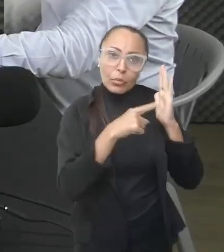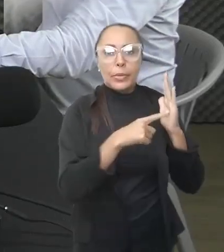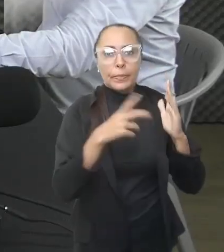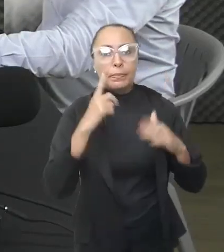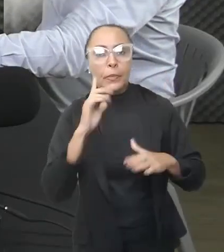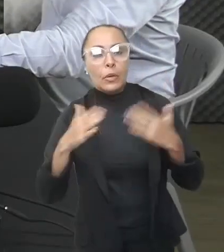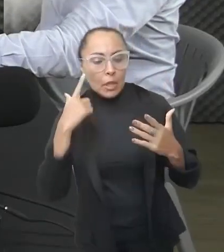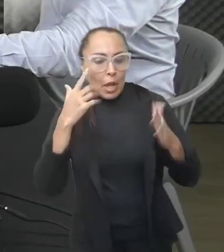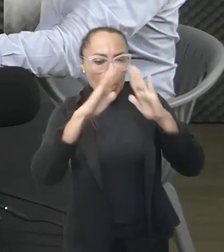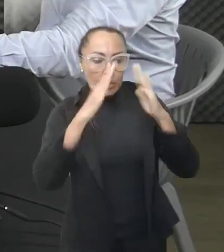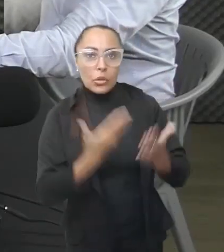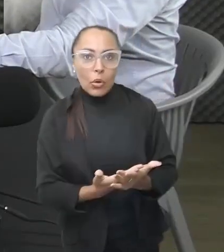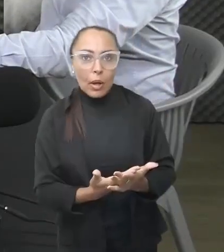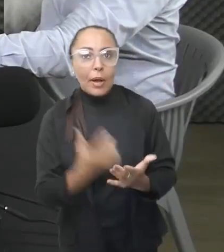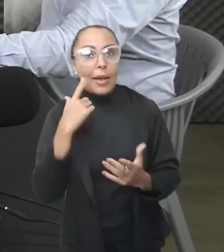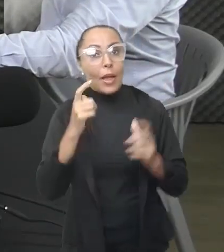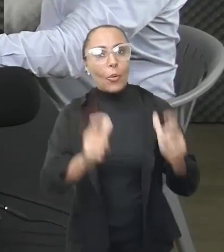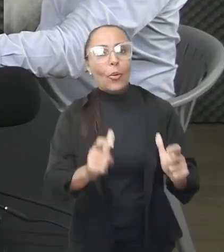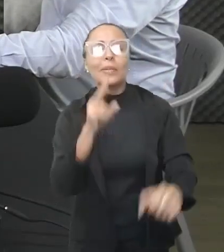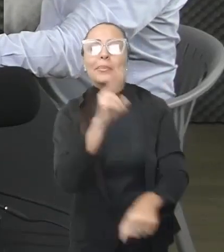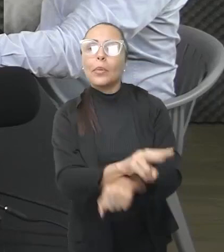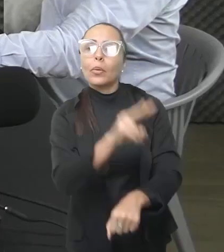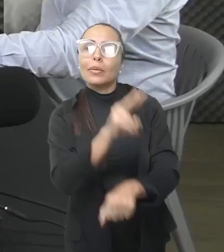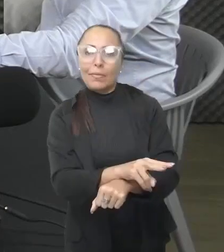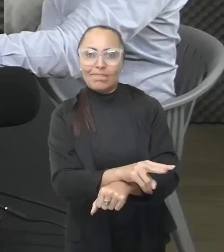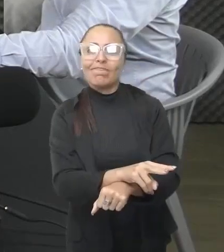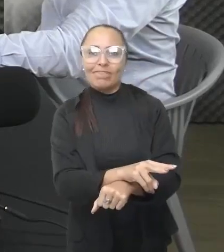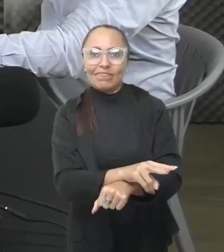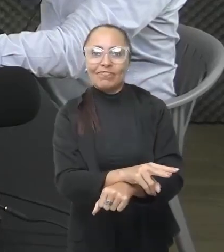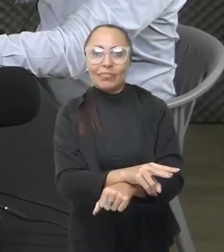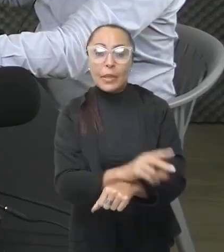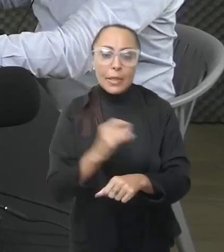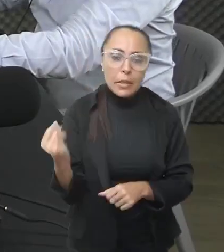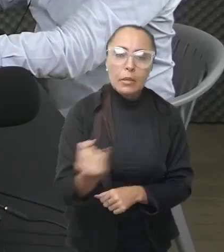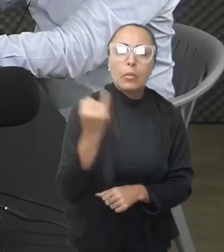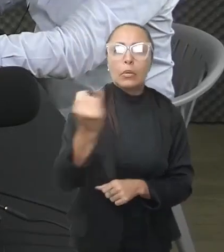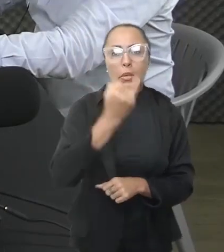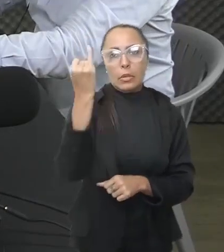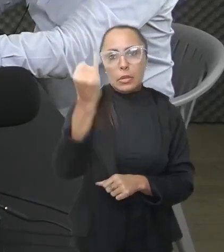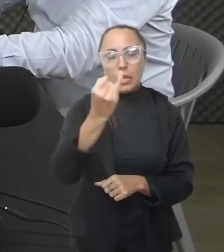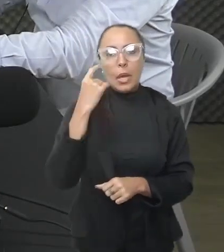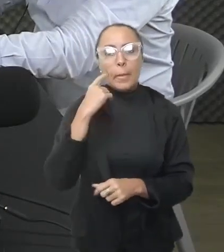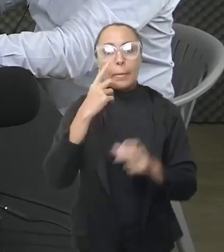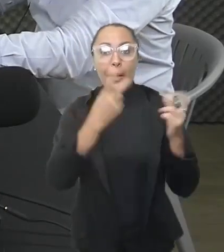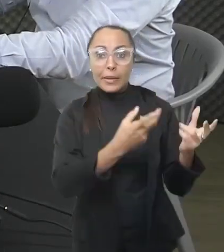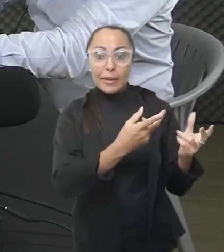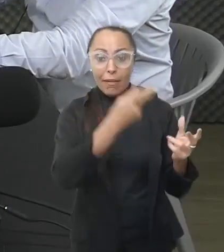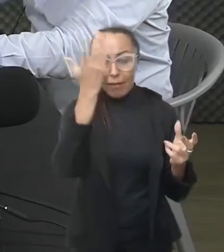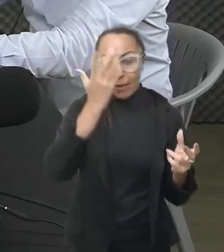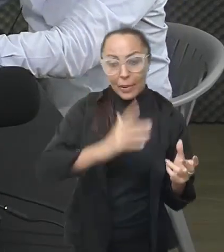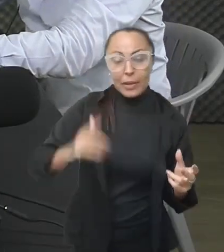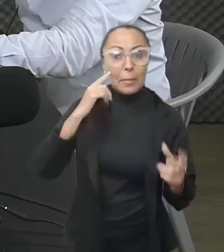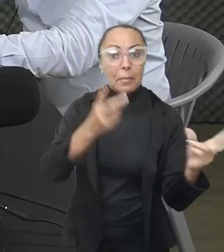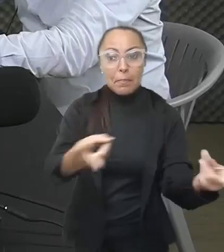a escola é um lugar de proteção importantíssimo para a identificação. Por quê? Porque